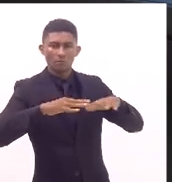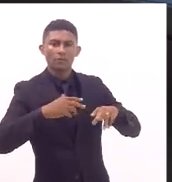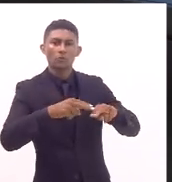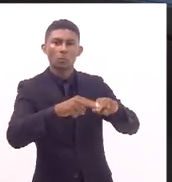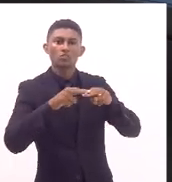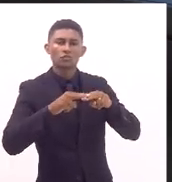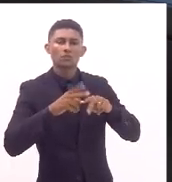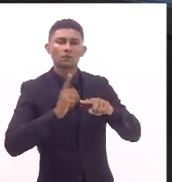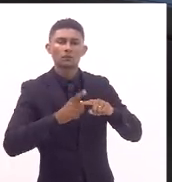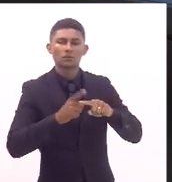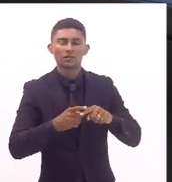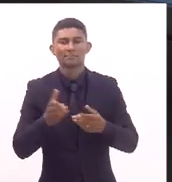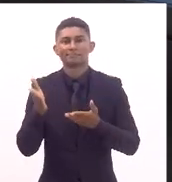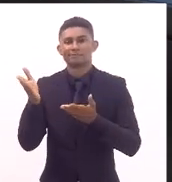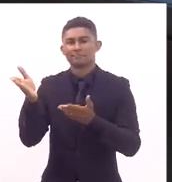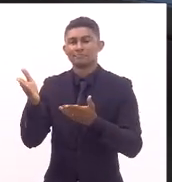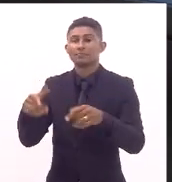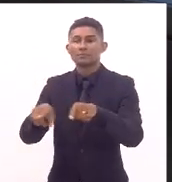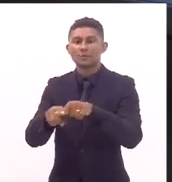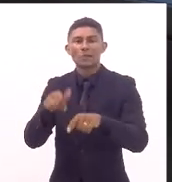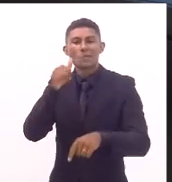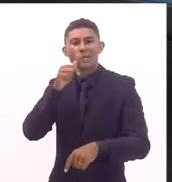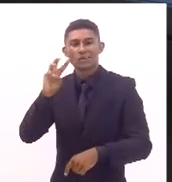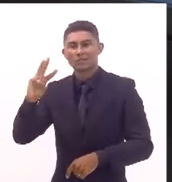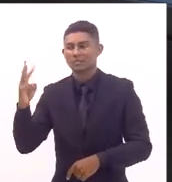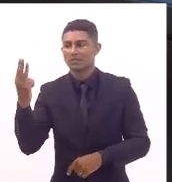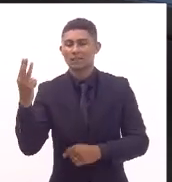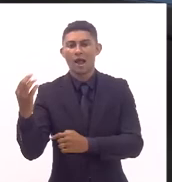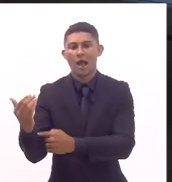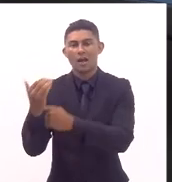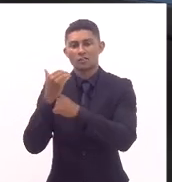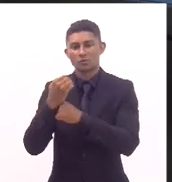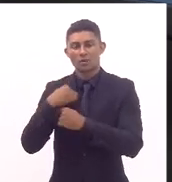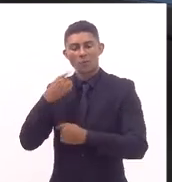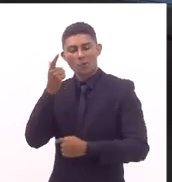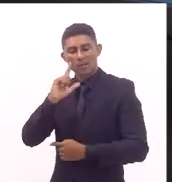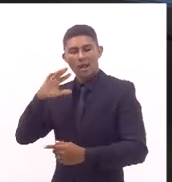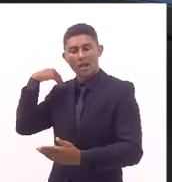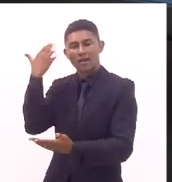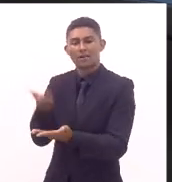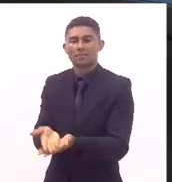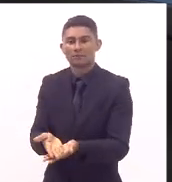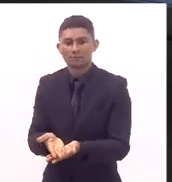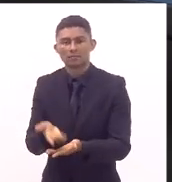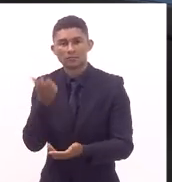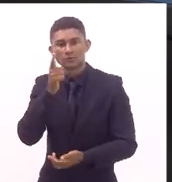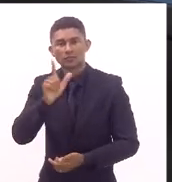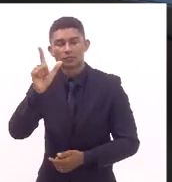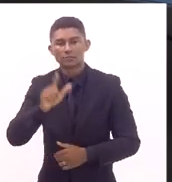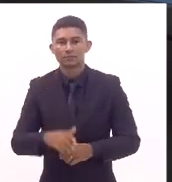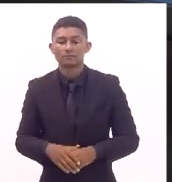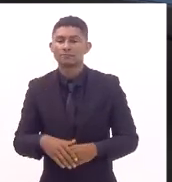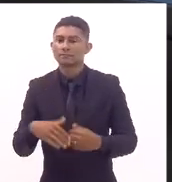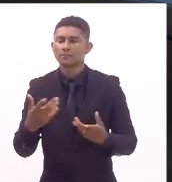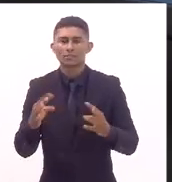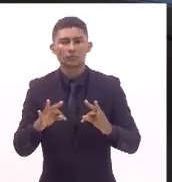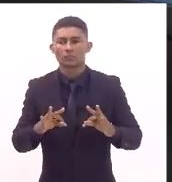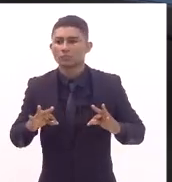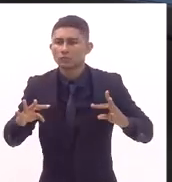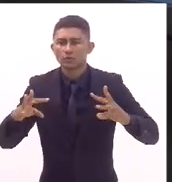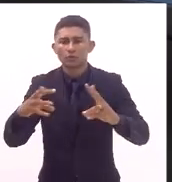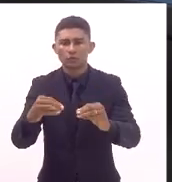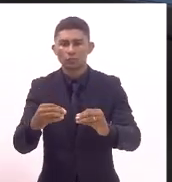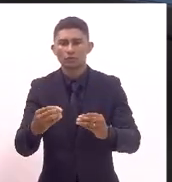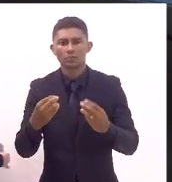assim como essas mulheres me ajudaram a chegar até aqui o dito isso eu quero